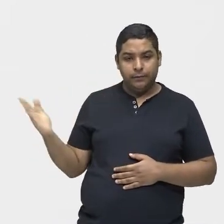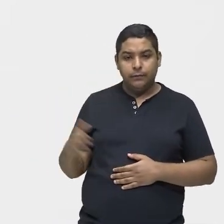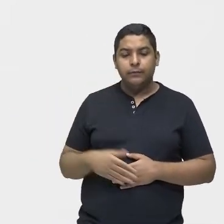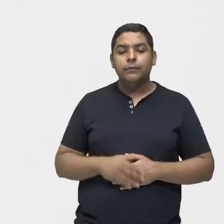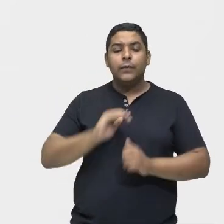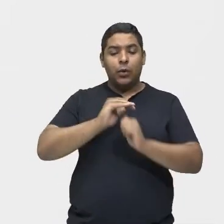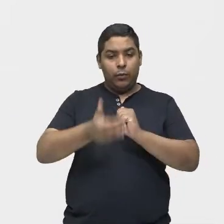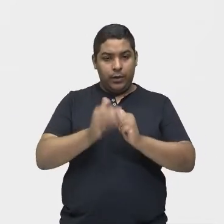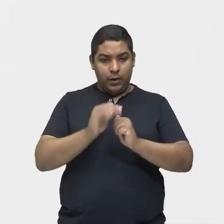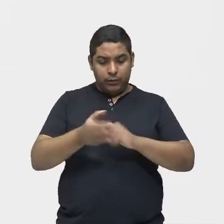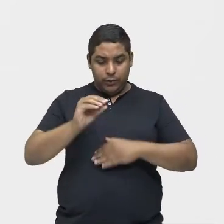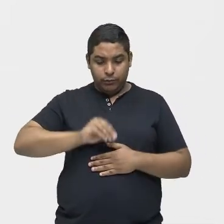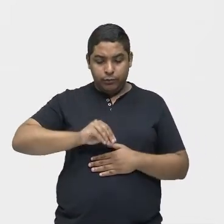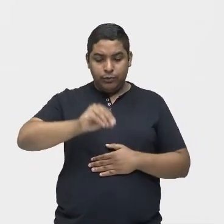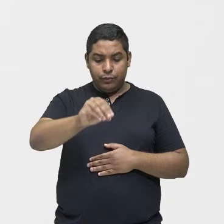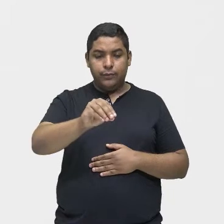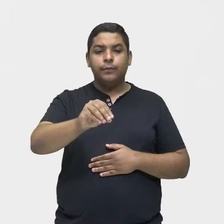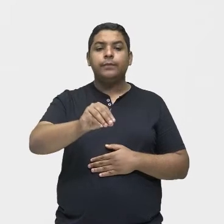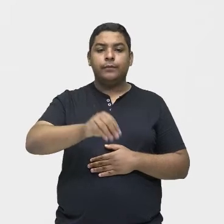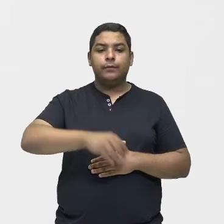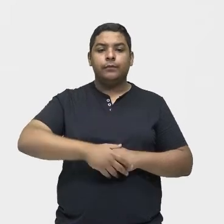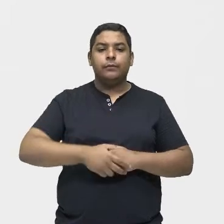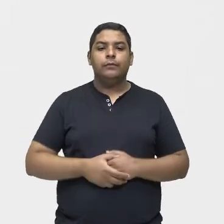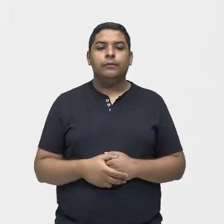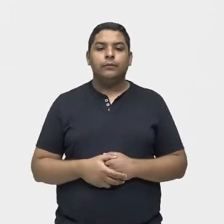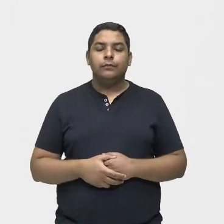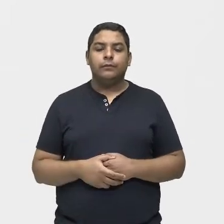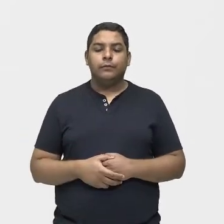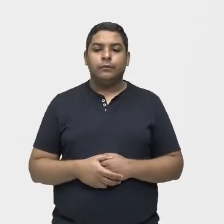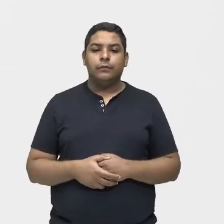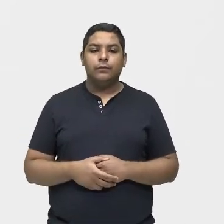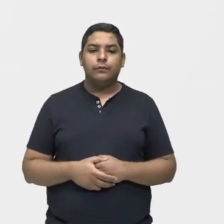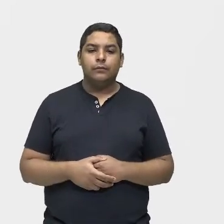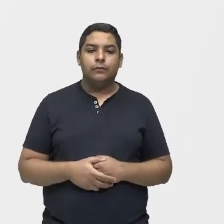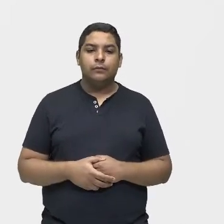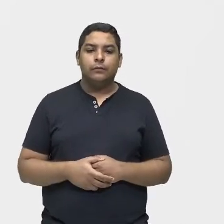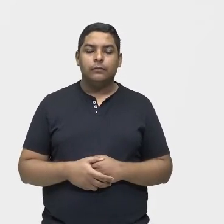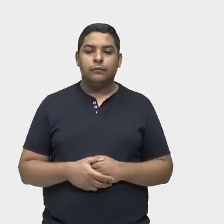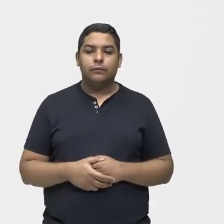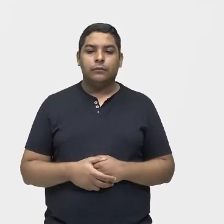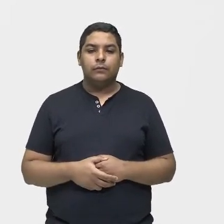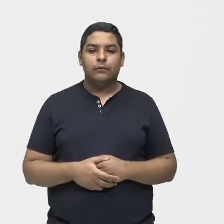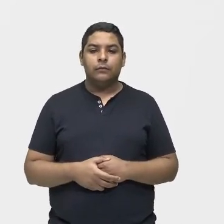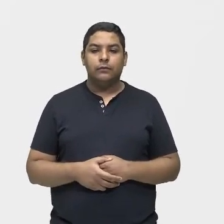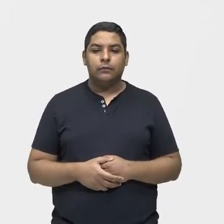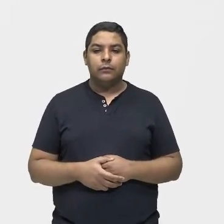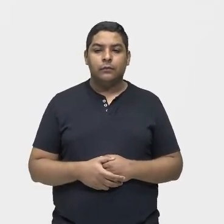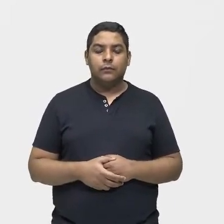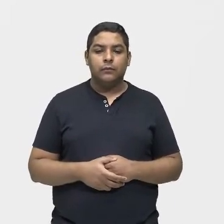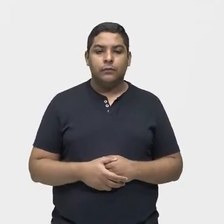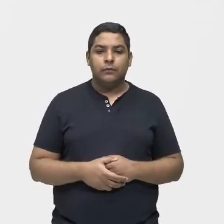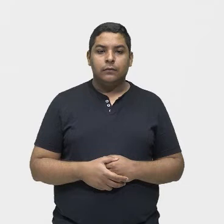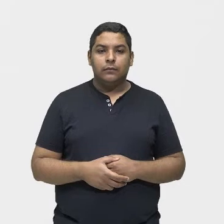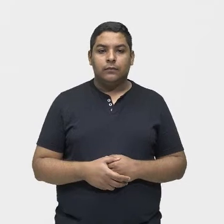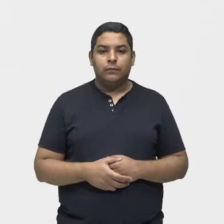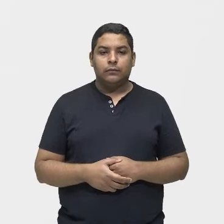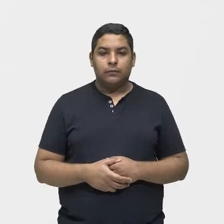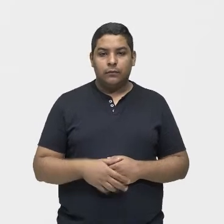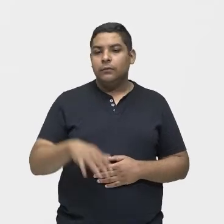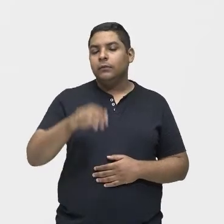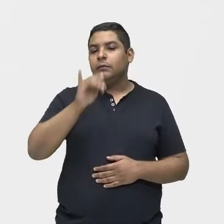especial e que também garante logo de início um checkmate. Agora vamos ver aberturas com peão